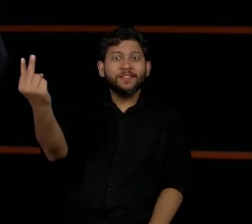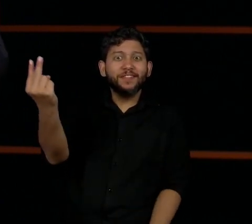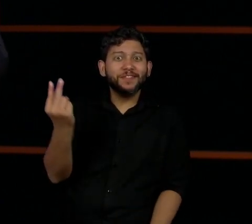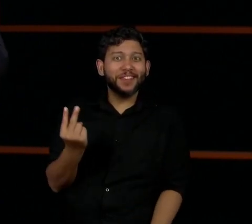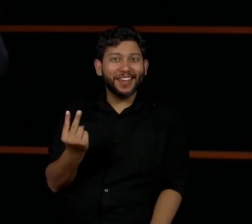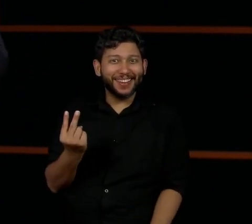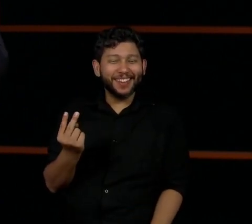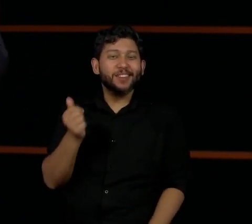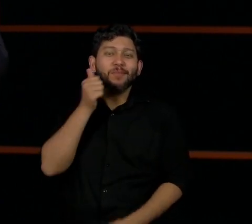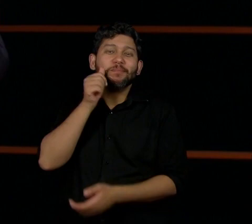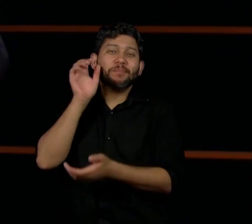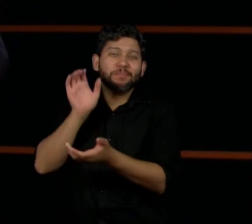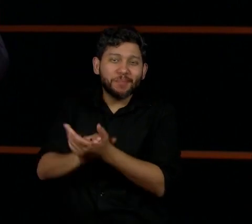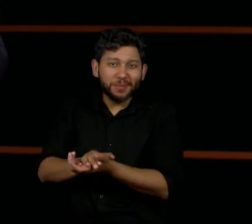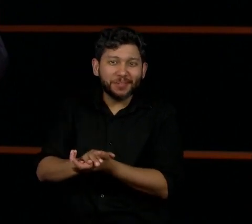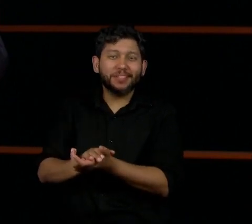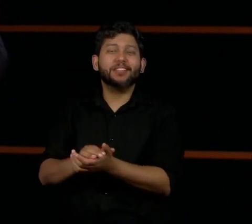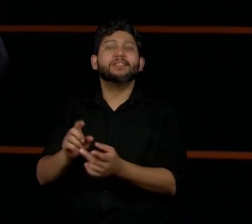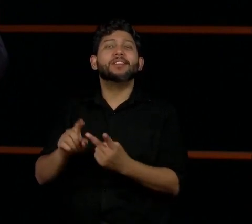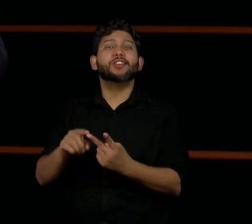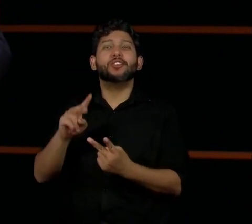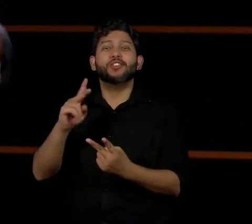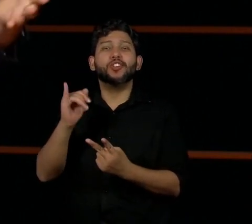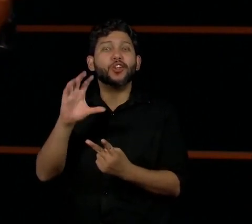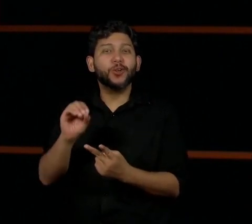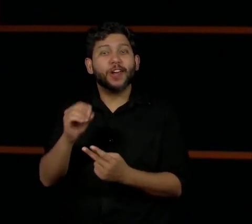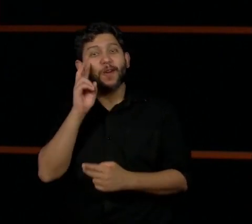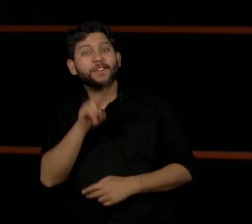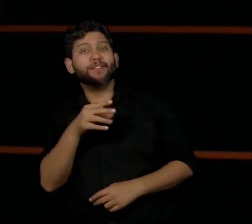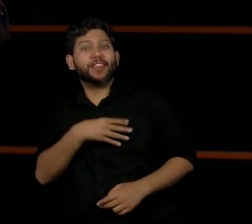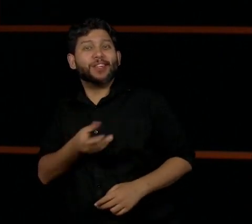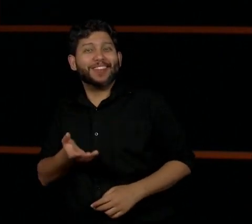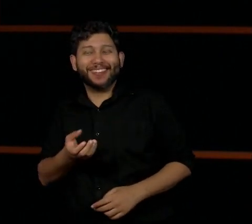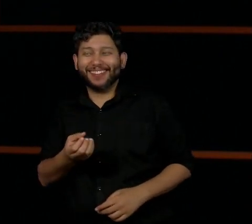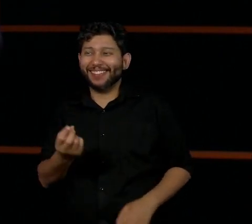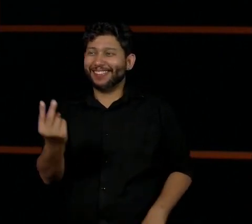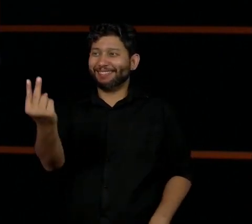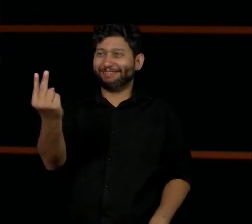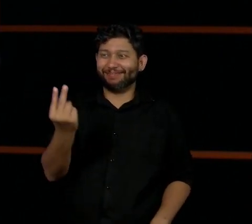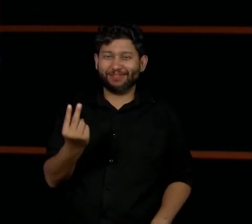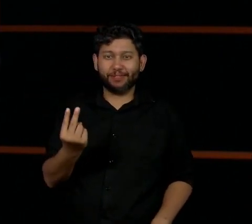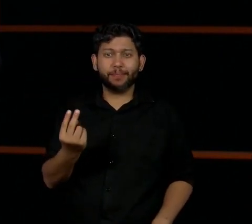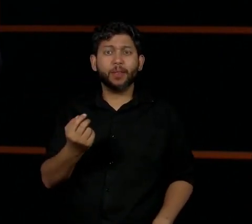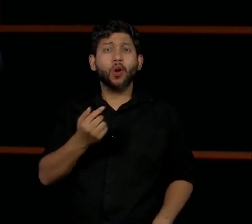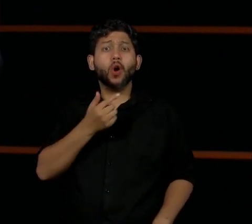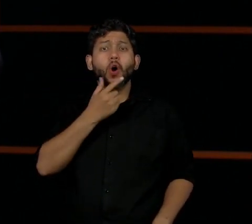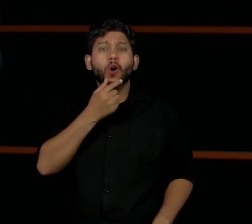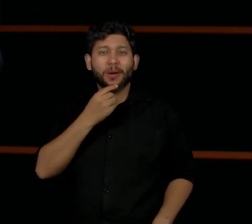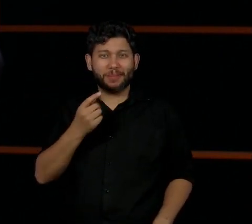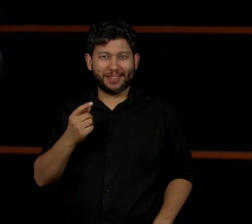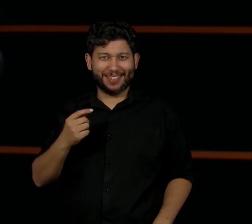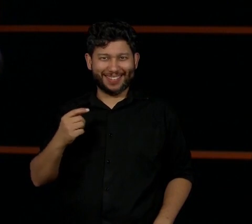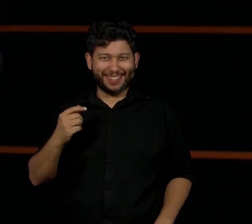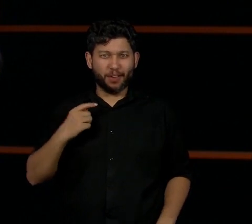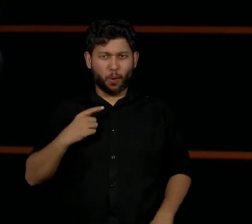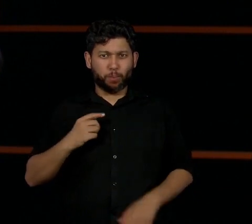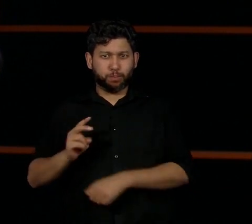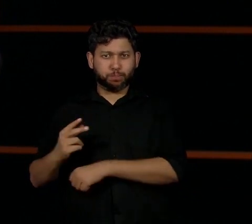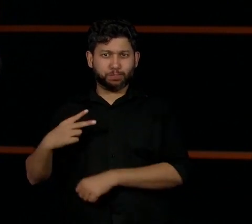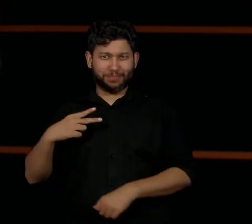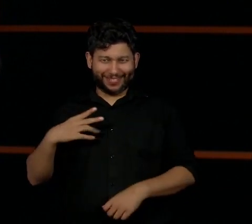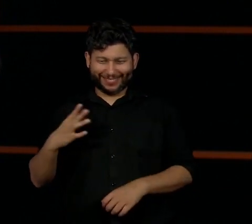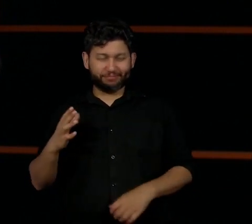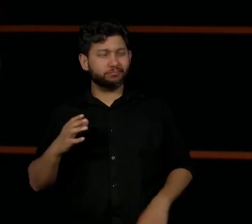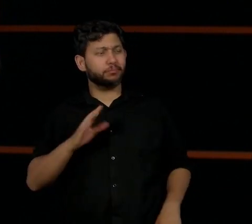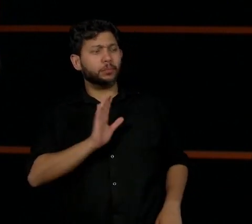Bruno Mazeu, André Lucas, e de repente chega ali o porteiro, me barra, diz, por favor, não